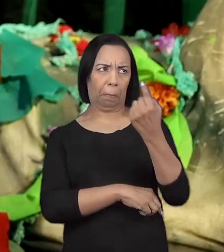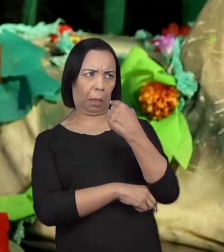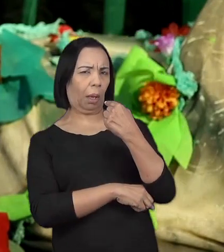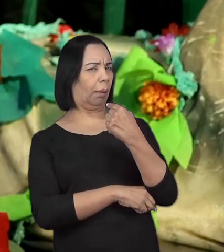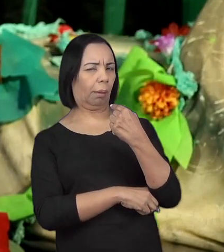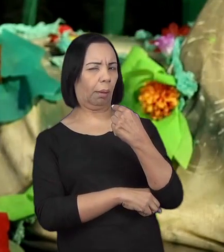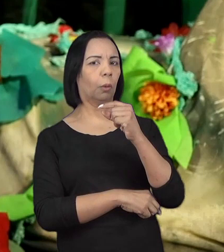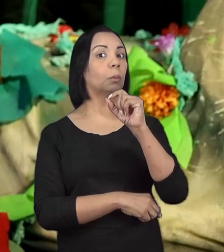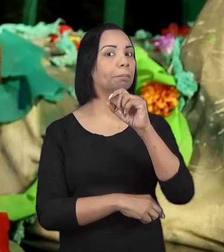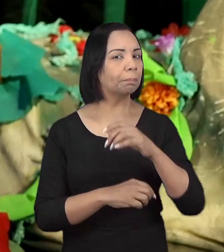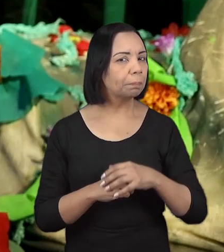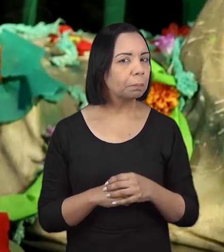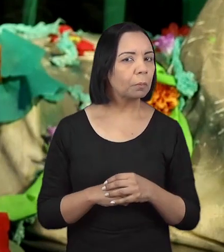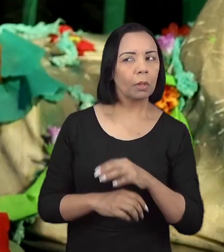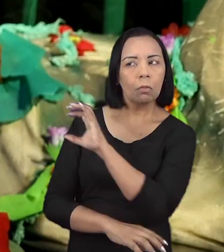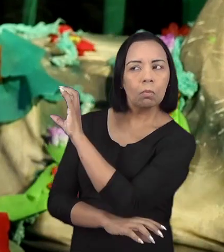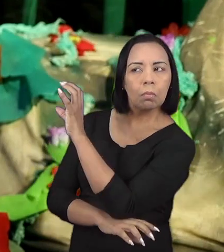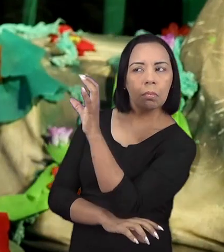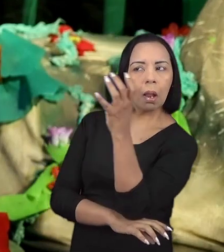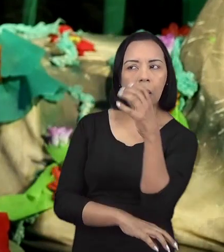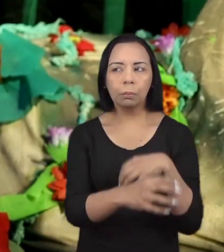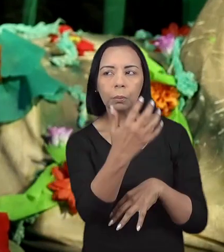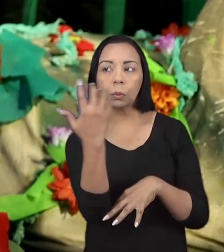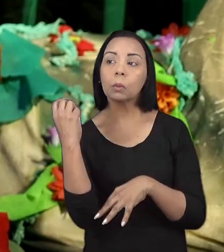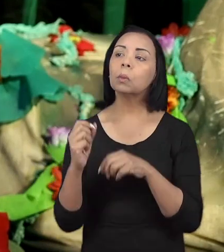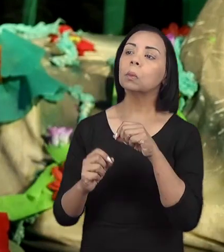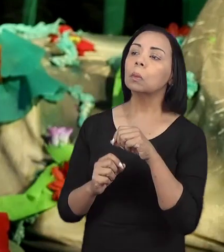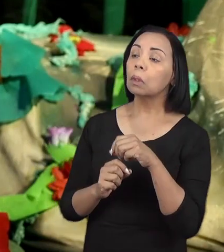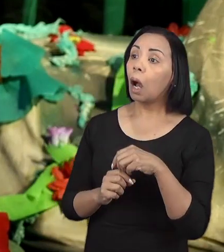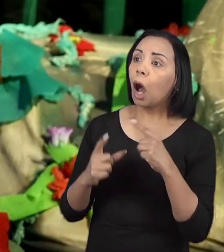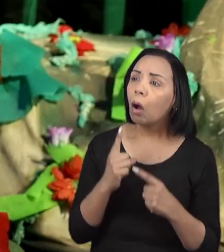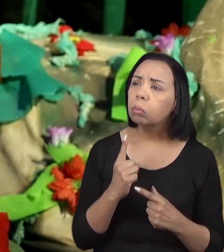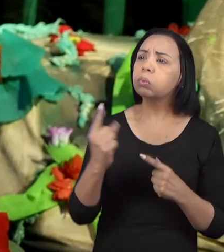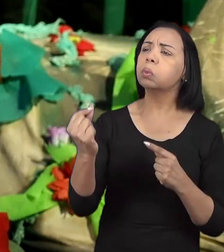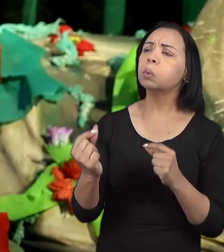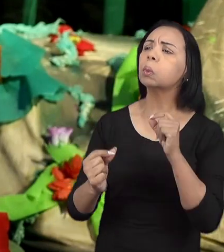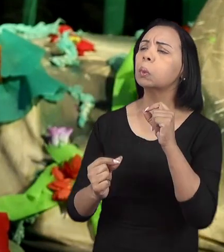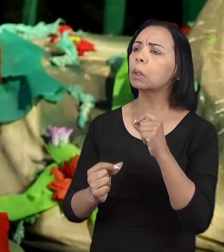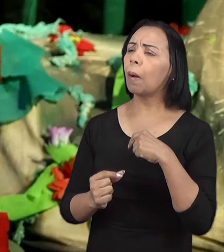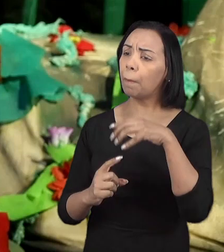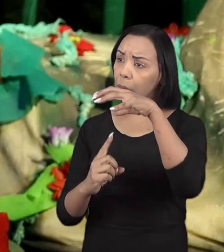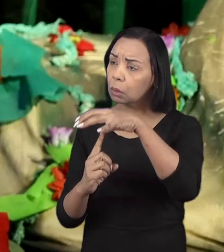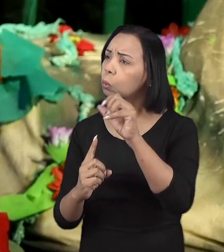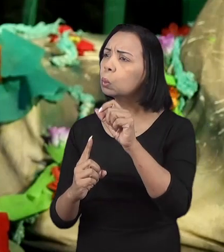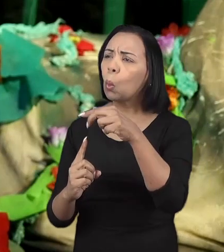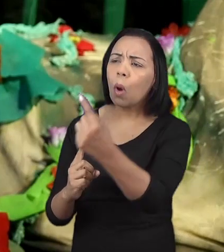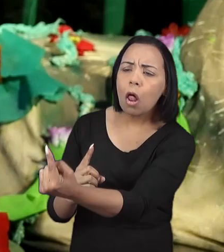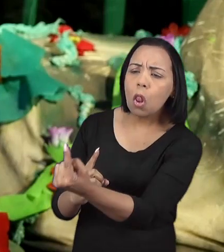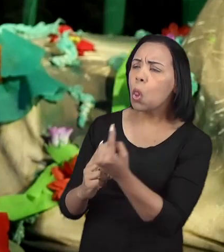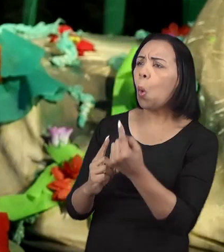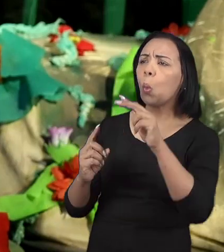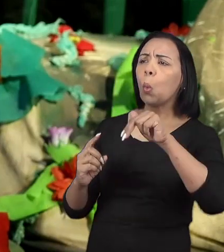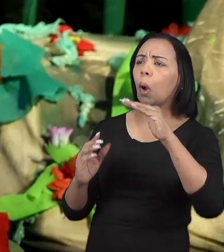ordenado. Então, quando chegou à floresta, disse: "Fuja, princesa. Para o seu bem, não